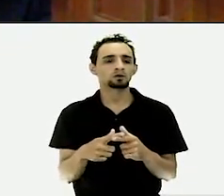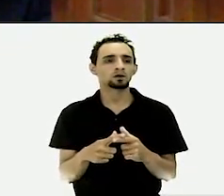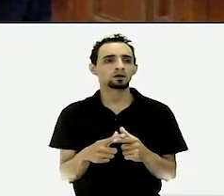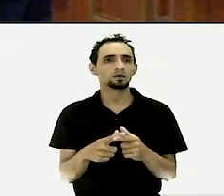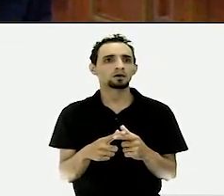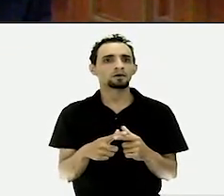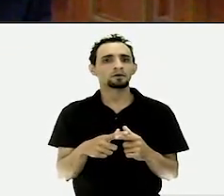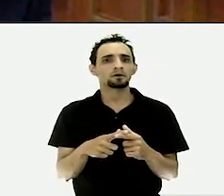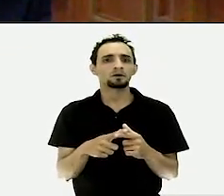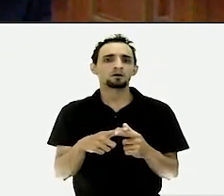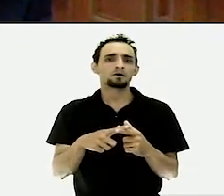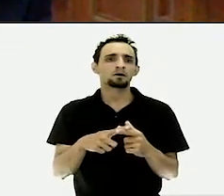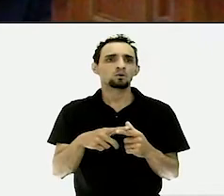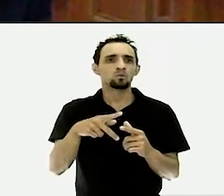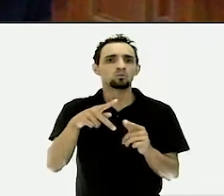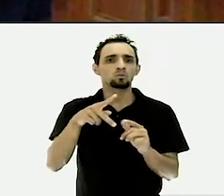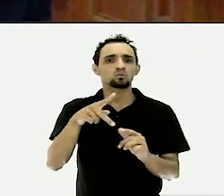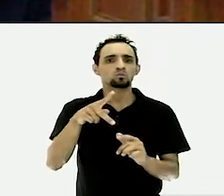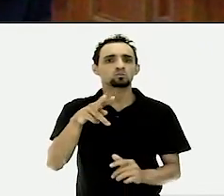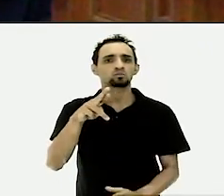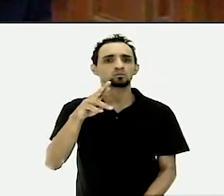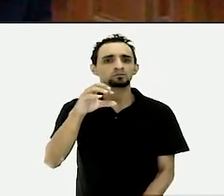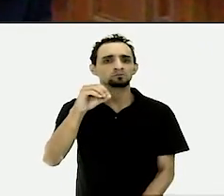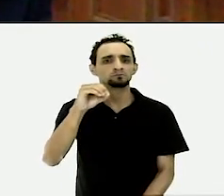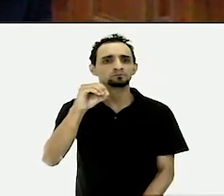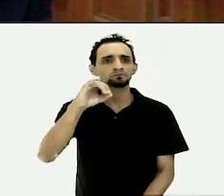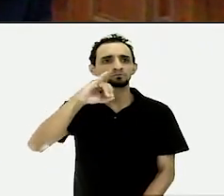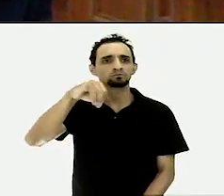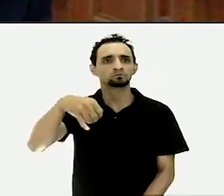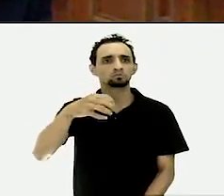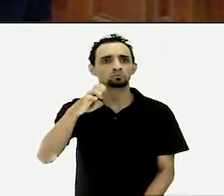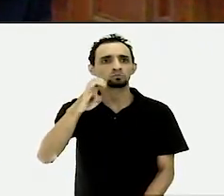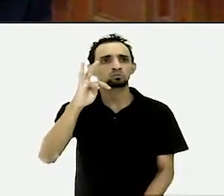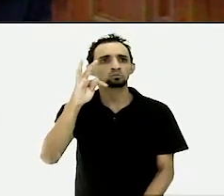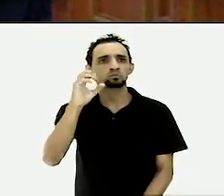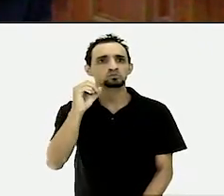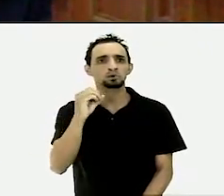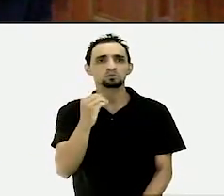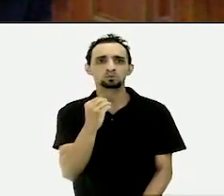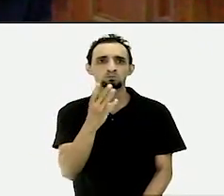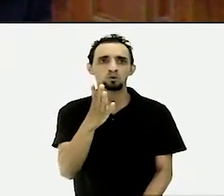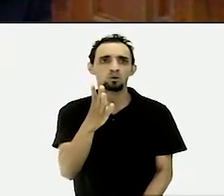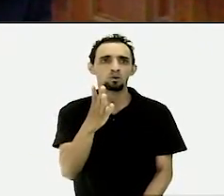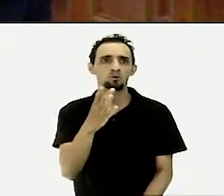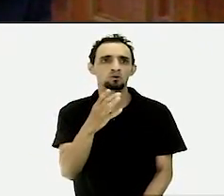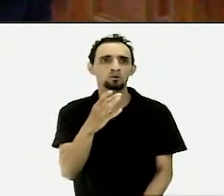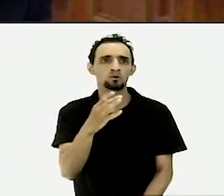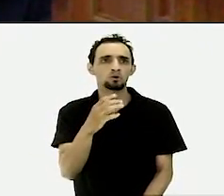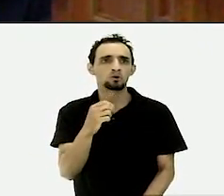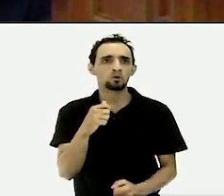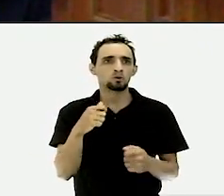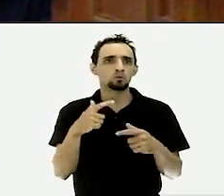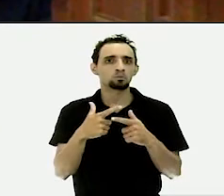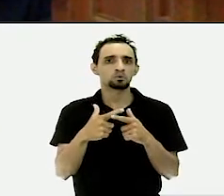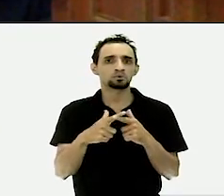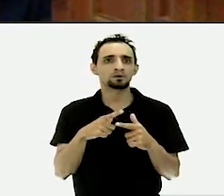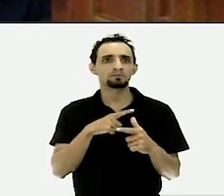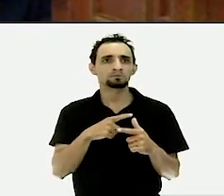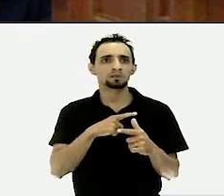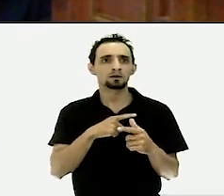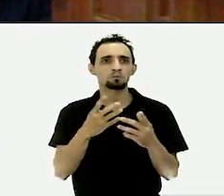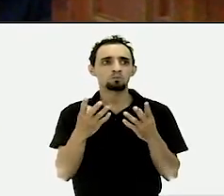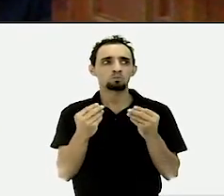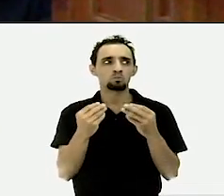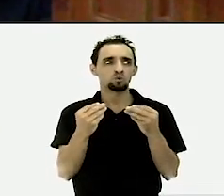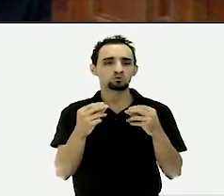dos Artesões lá e mais a parte do lanchódromo. Só que a gente vai ter um imbróglio